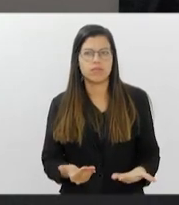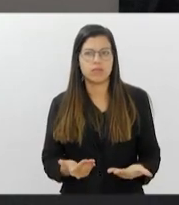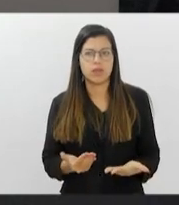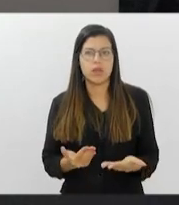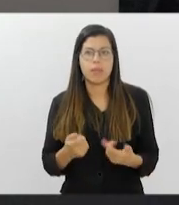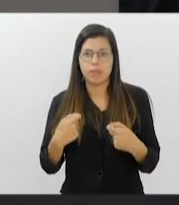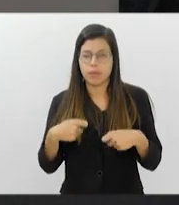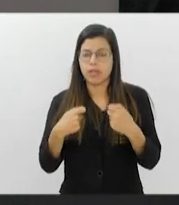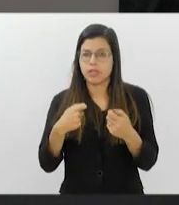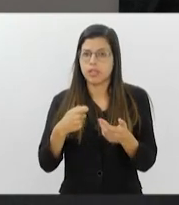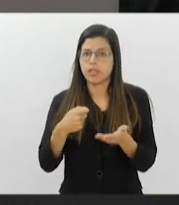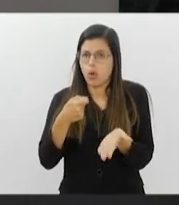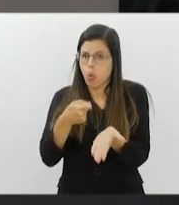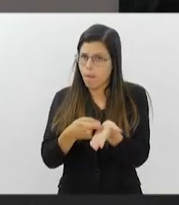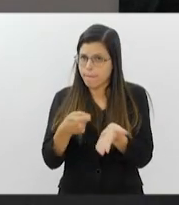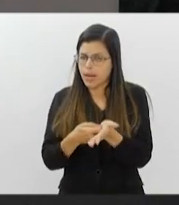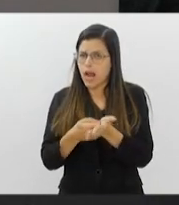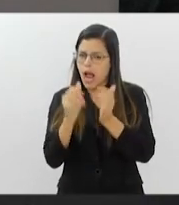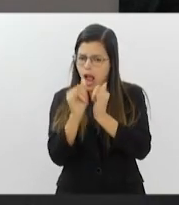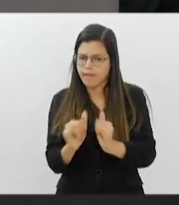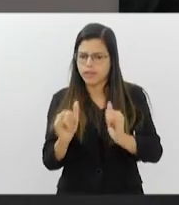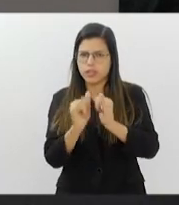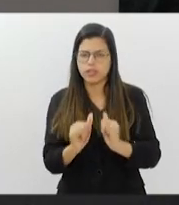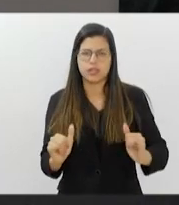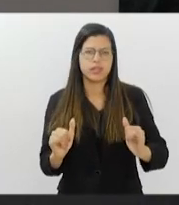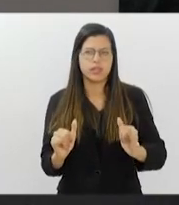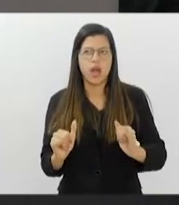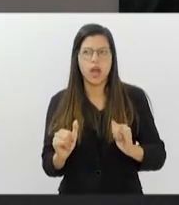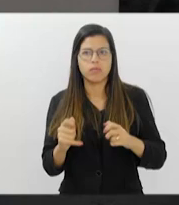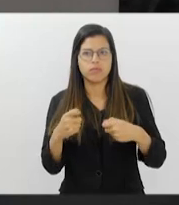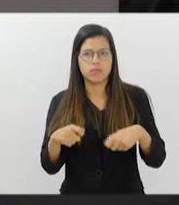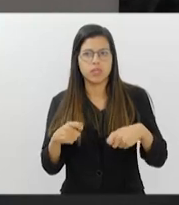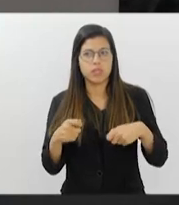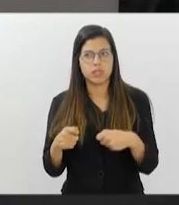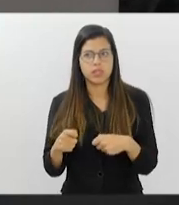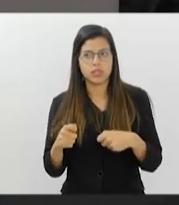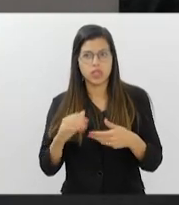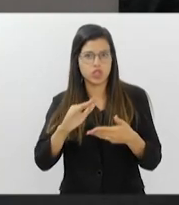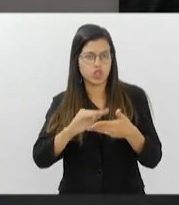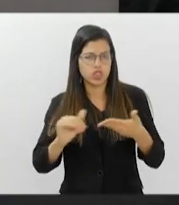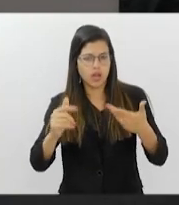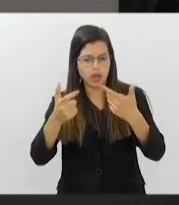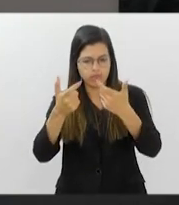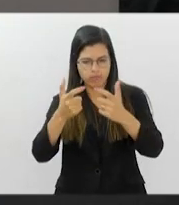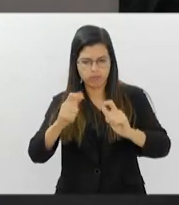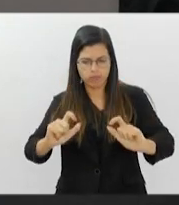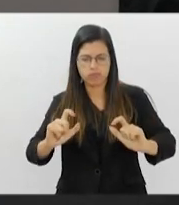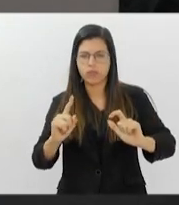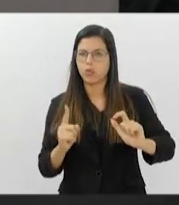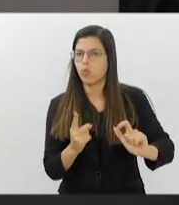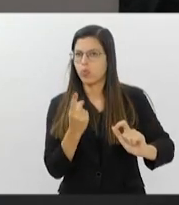impõe-se a advertência. Impõe-se. Acho que o caso seria suprimir esse parágrafo único.